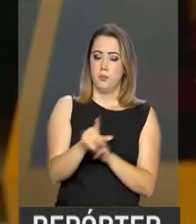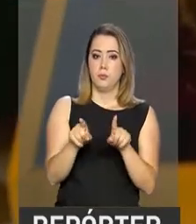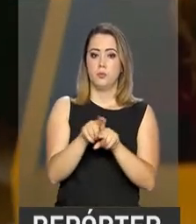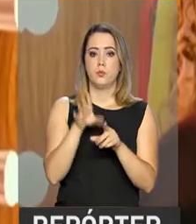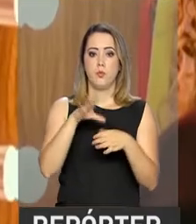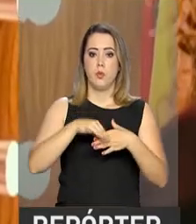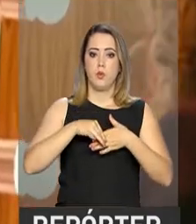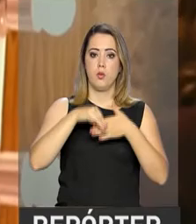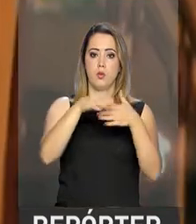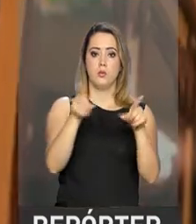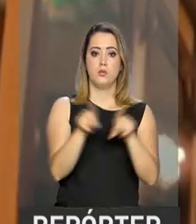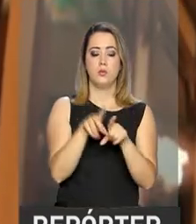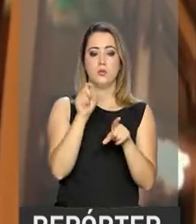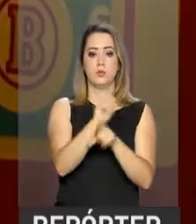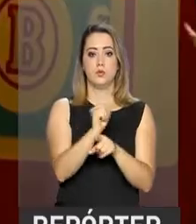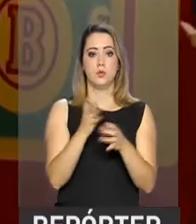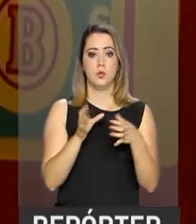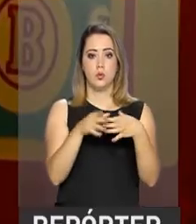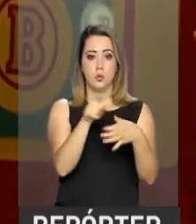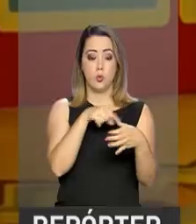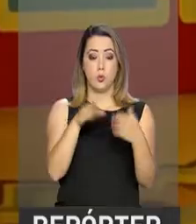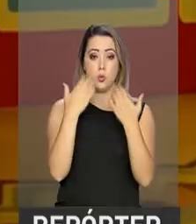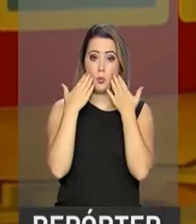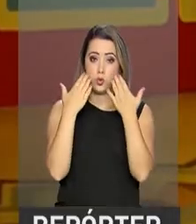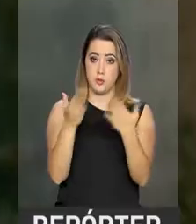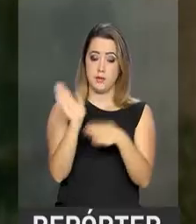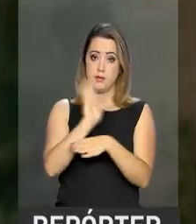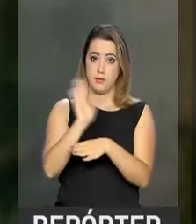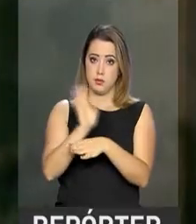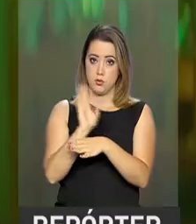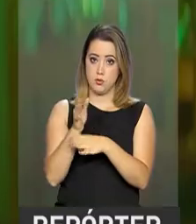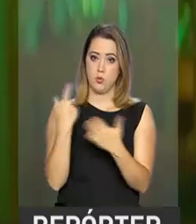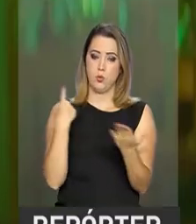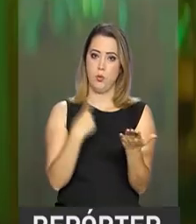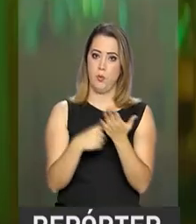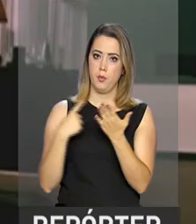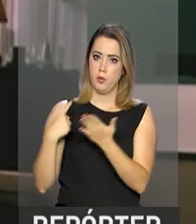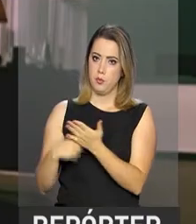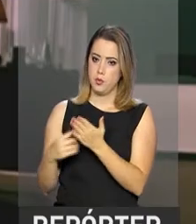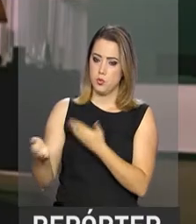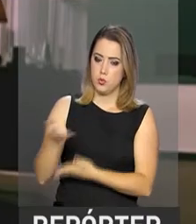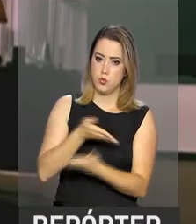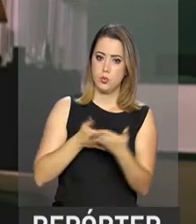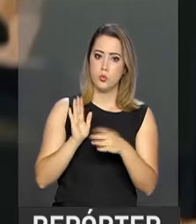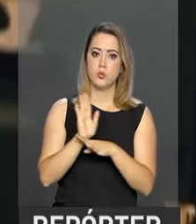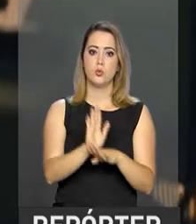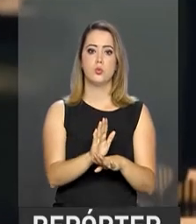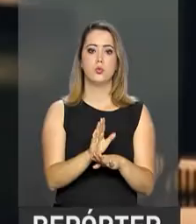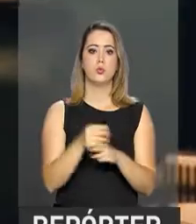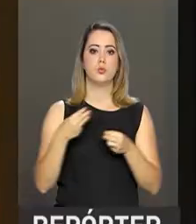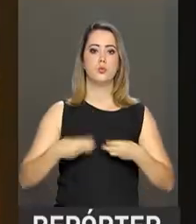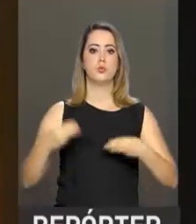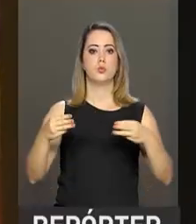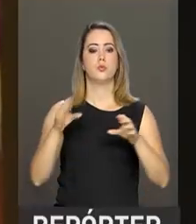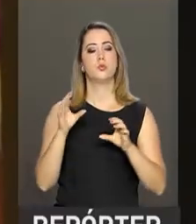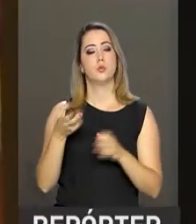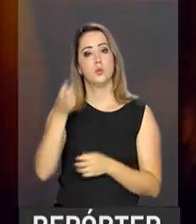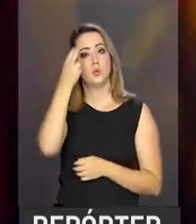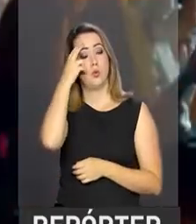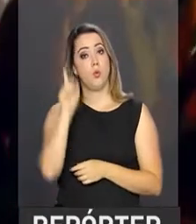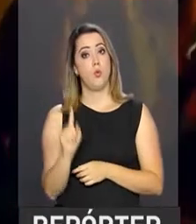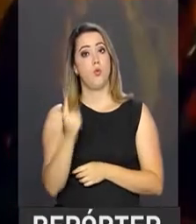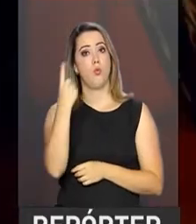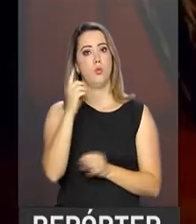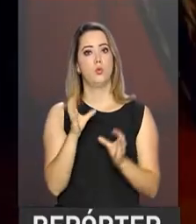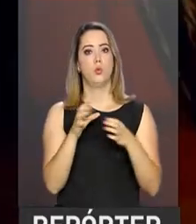coordenada pela academia brasileira de cinema que fez um acordo de cooperação técnica com o ministério da cultura o minc é o